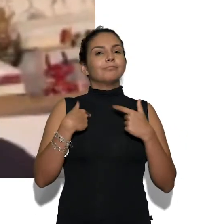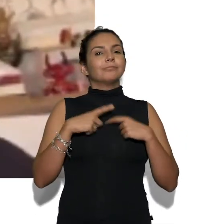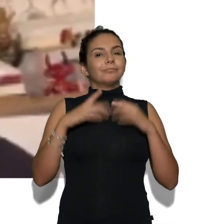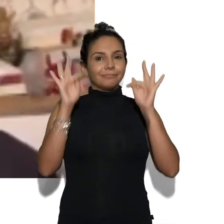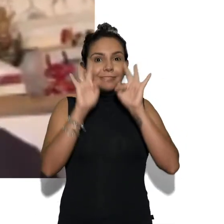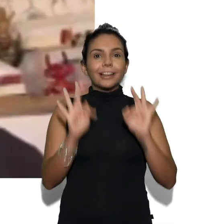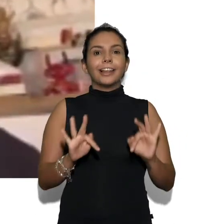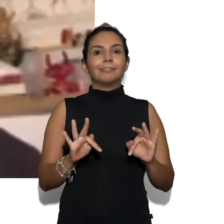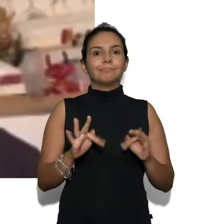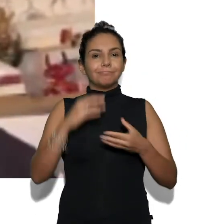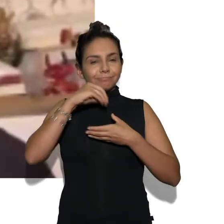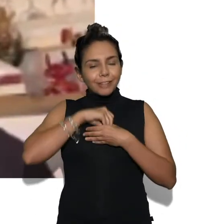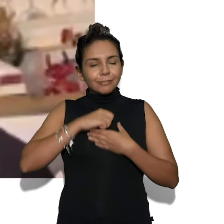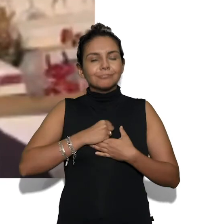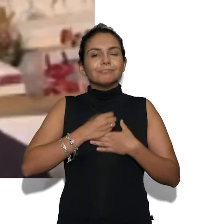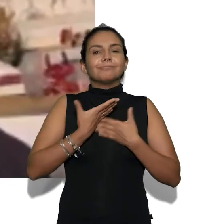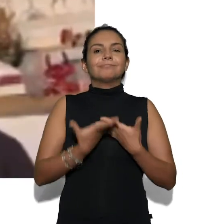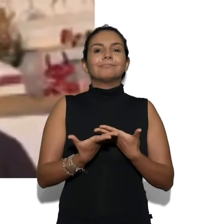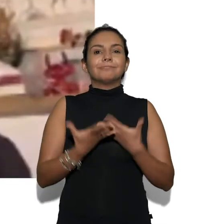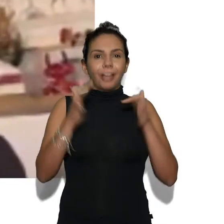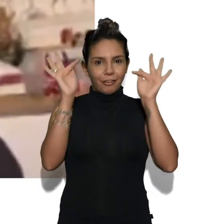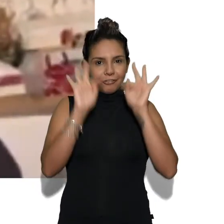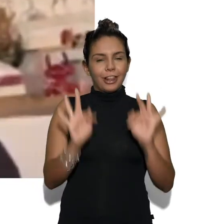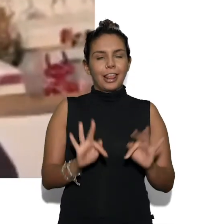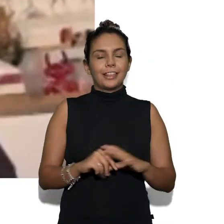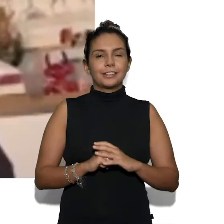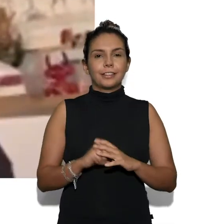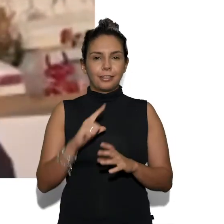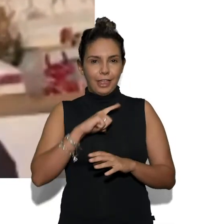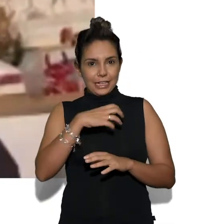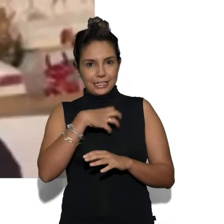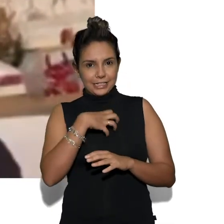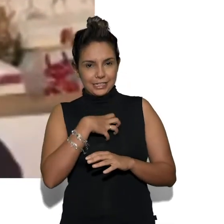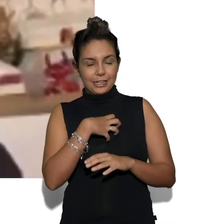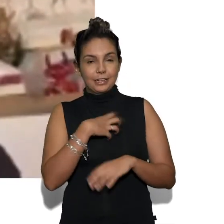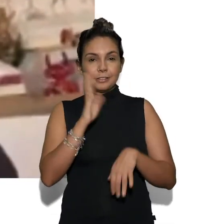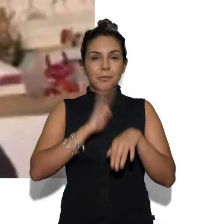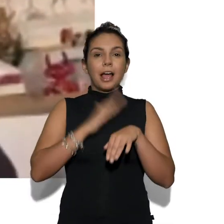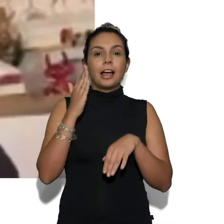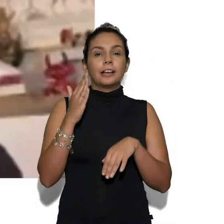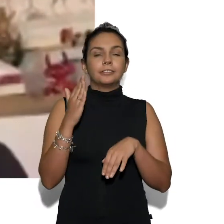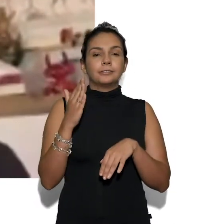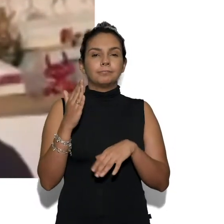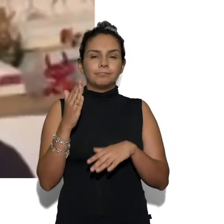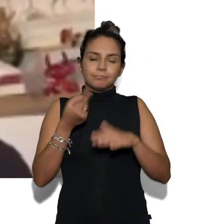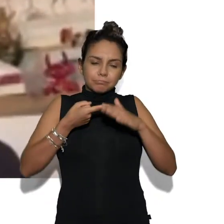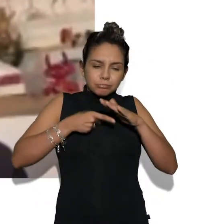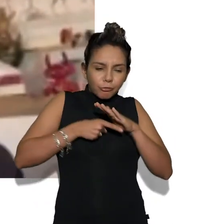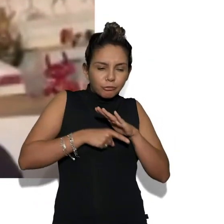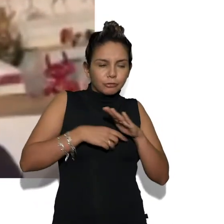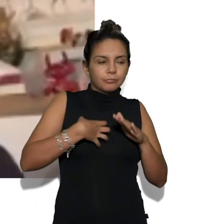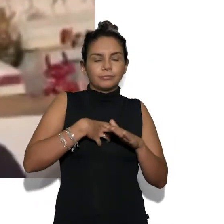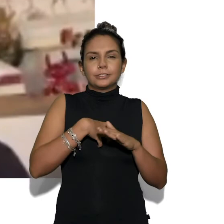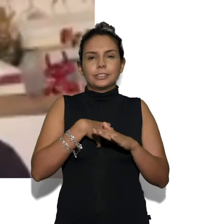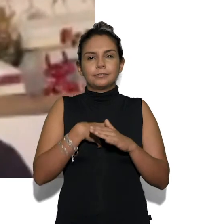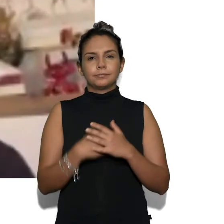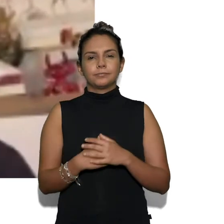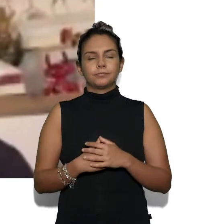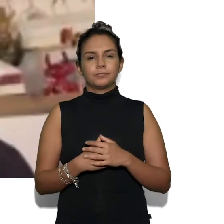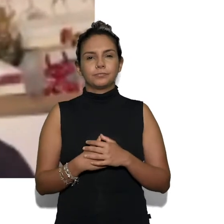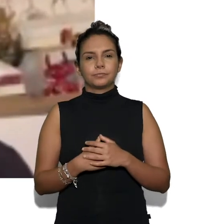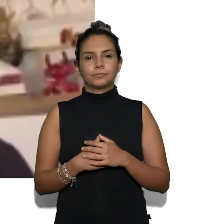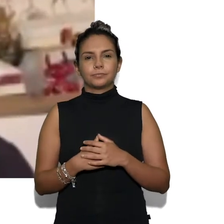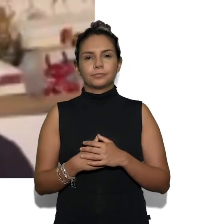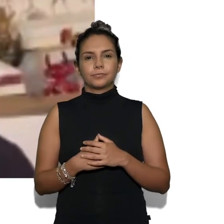um entusiasmo cada vez maior. Sobretudo com a sensação cada vez mais intensa